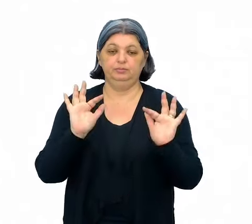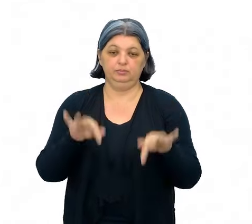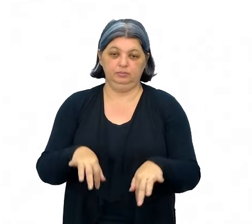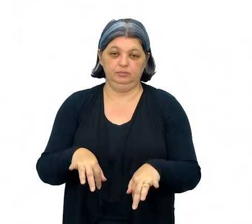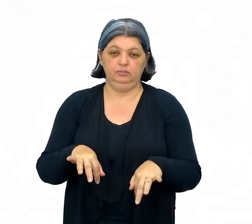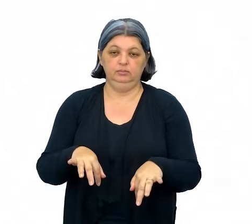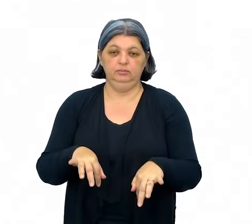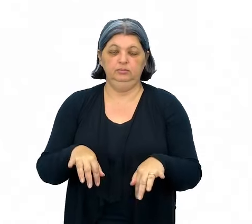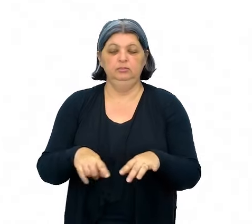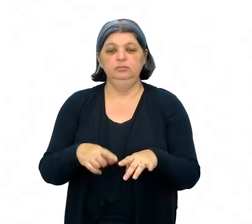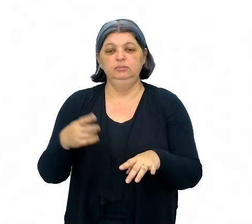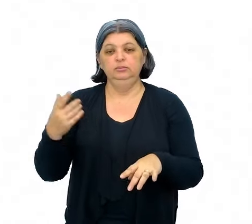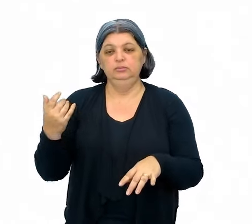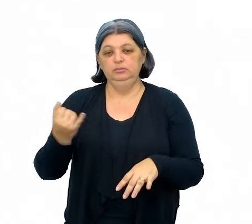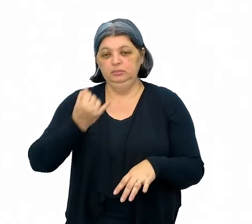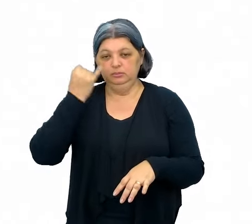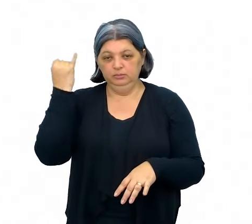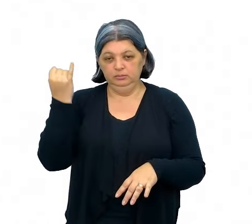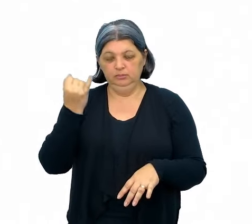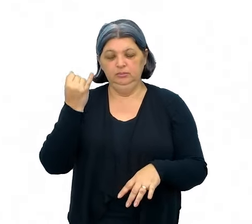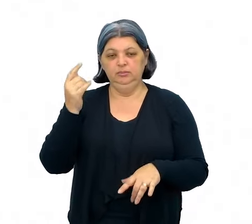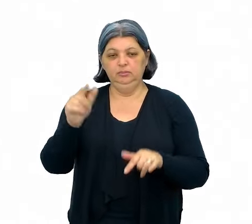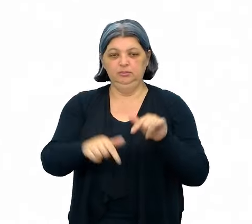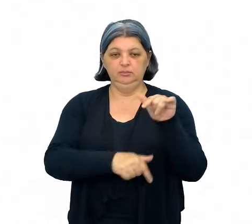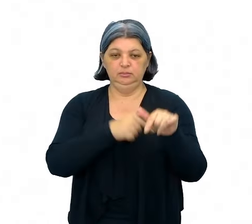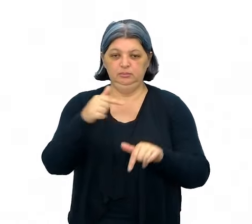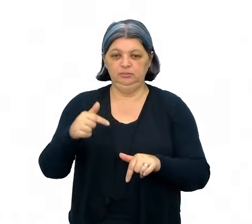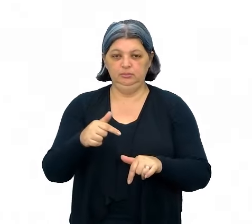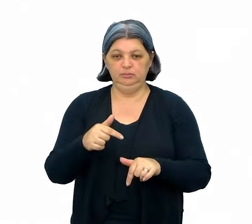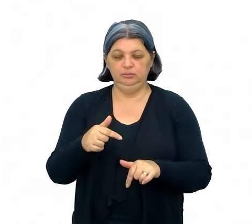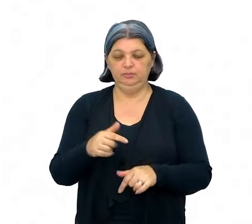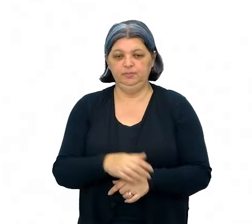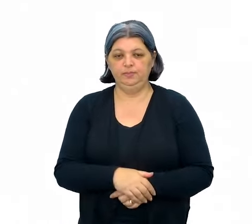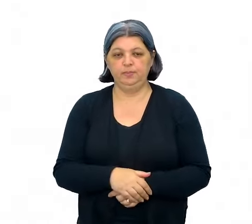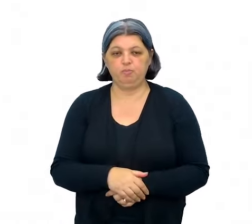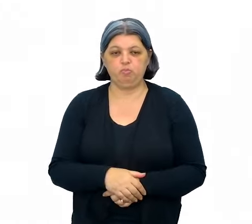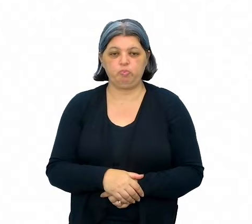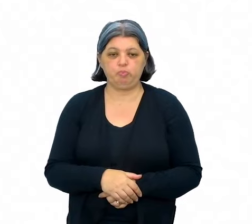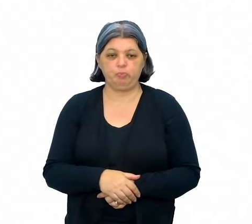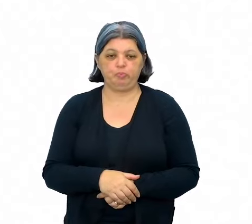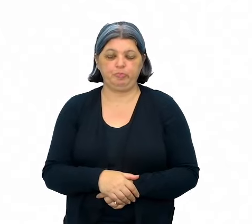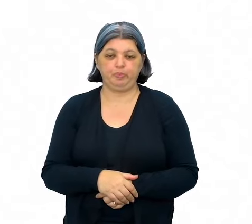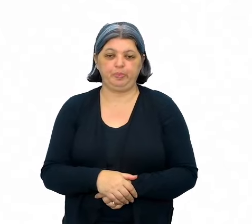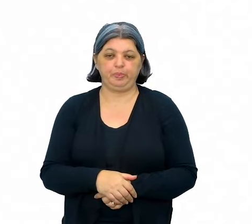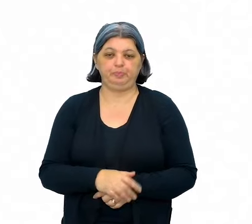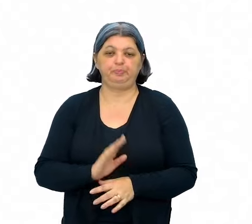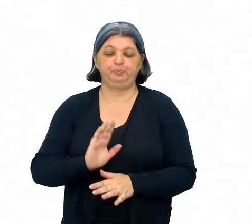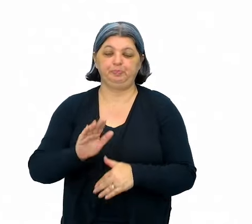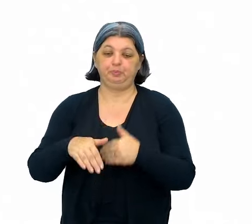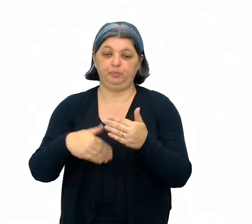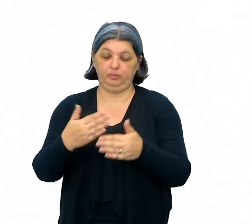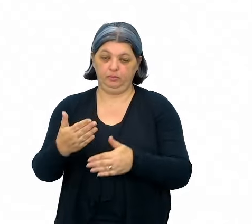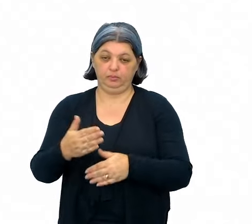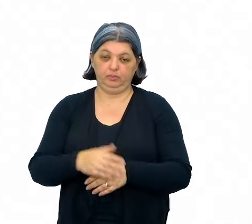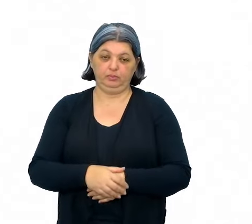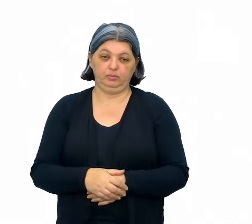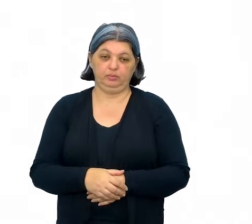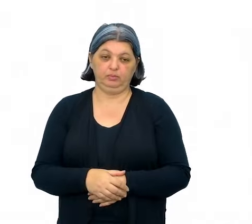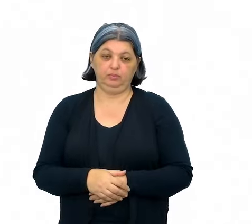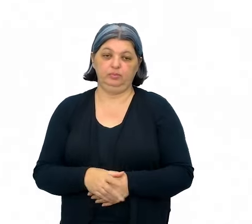buscamos compreender a importância de trabalhar também com os procedimentos e